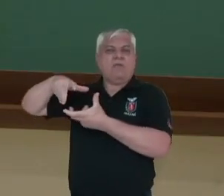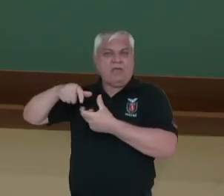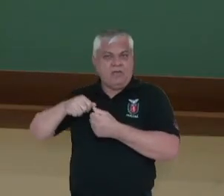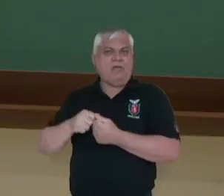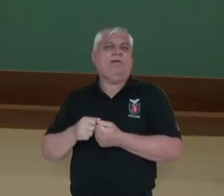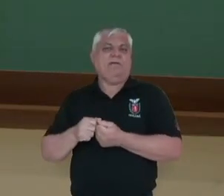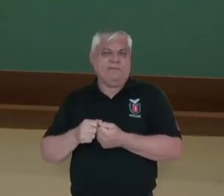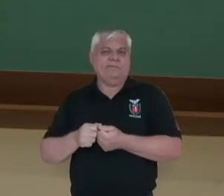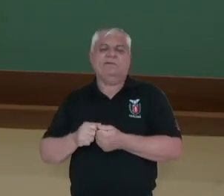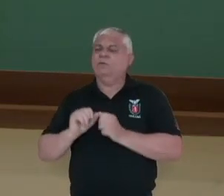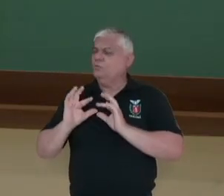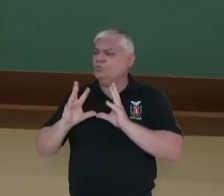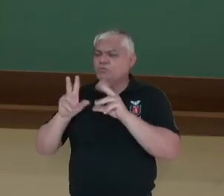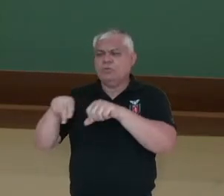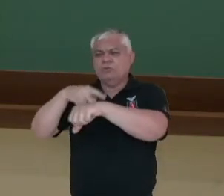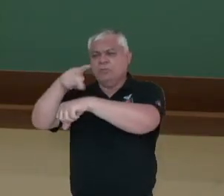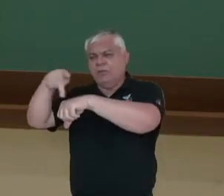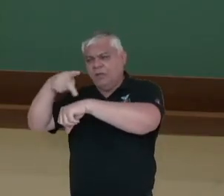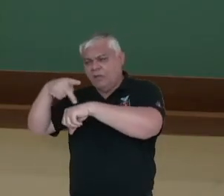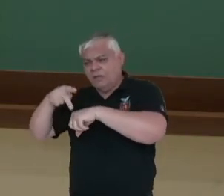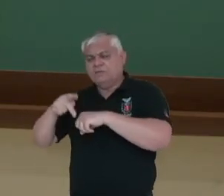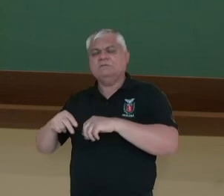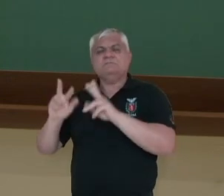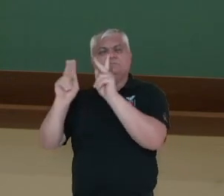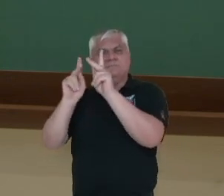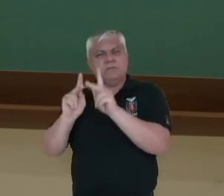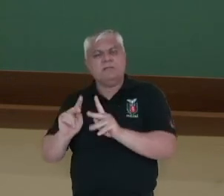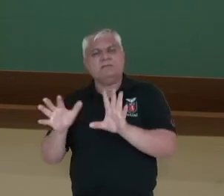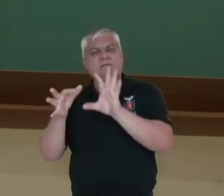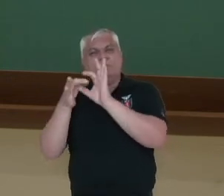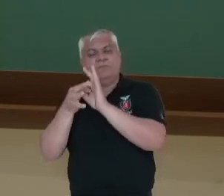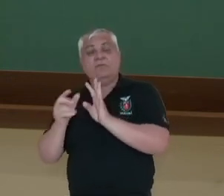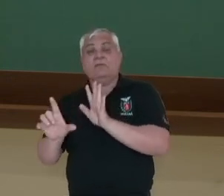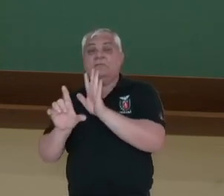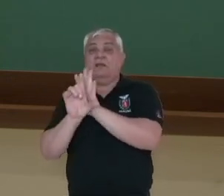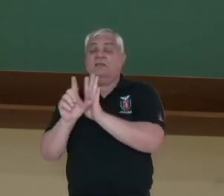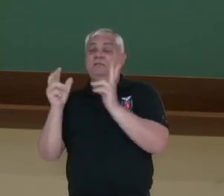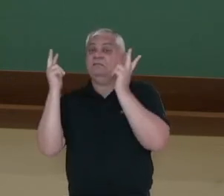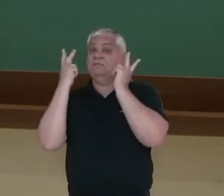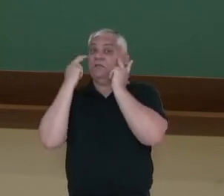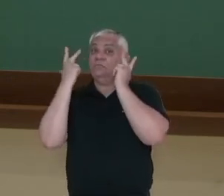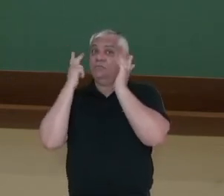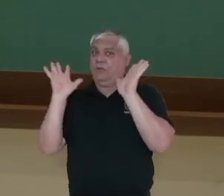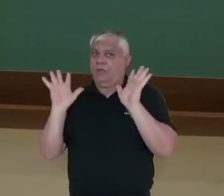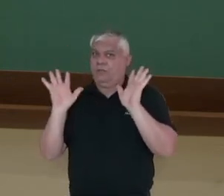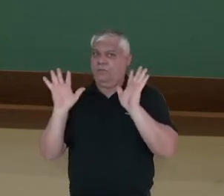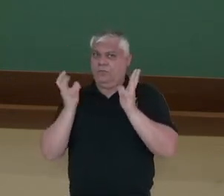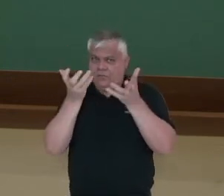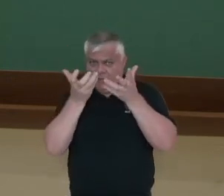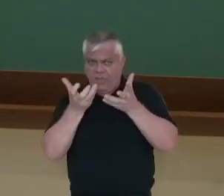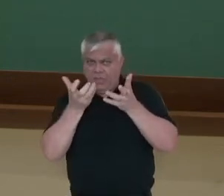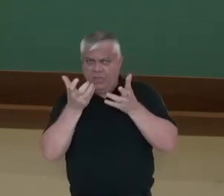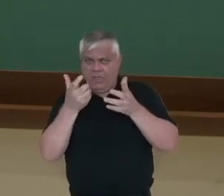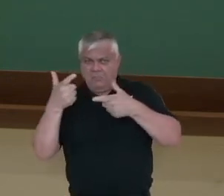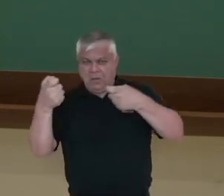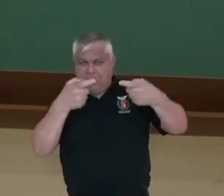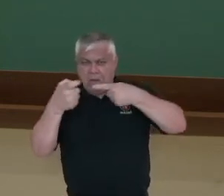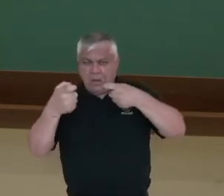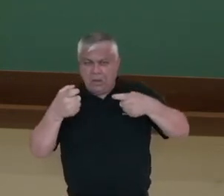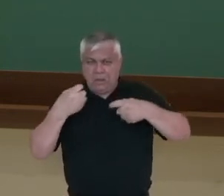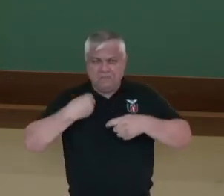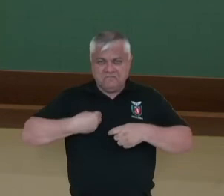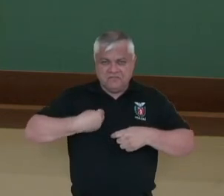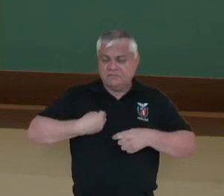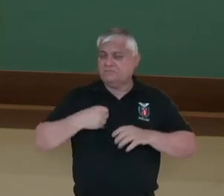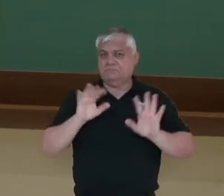paz entre os homens, harmonia, etc. Aí seriam leis naturais, né? Ninguém quer viver em conflito, então isso racionalmente